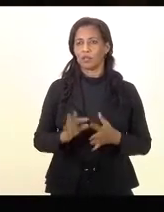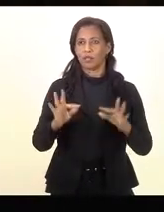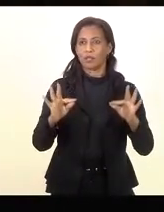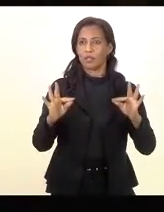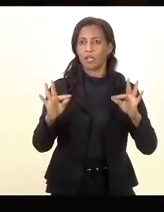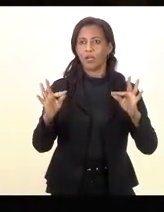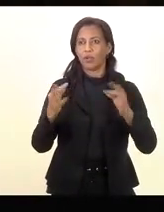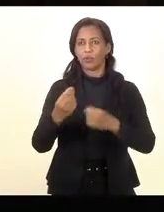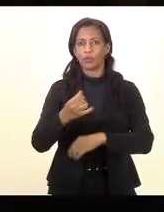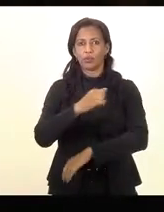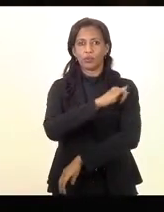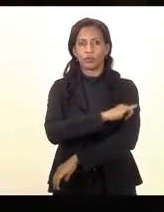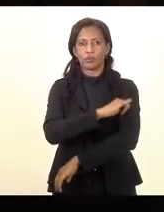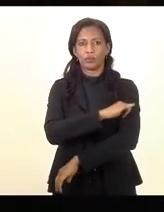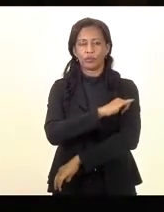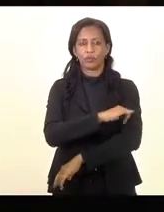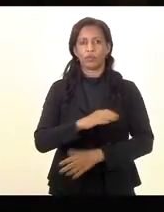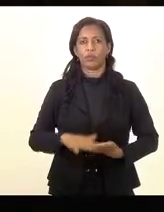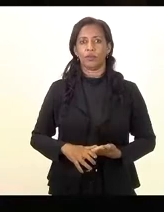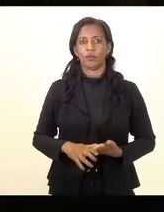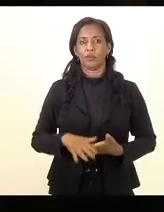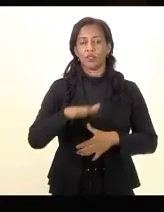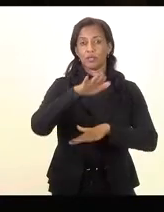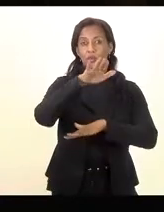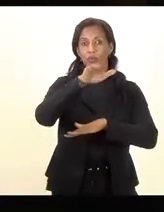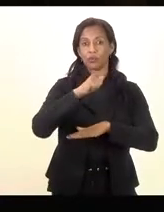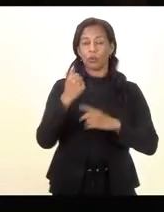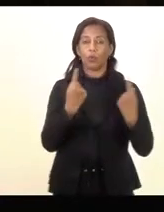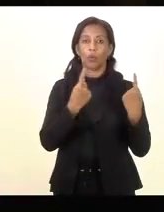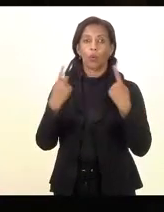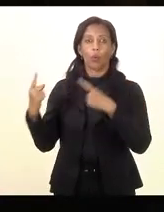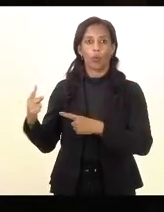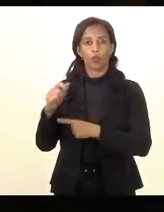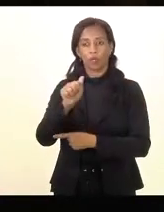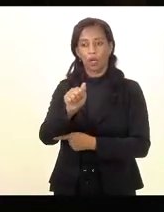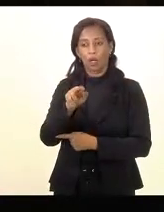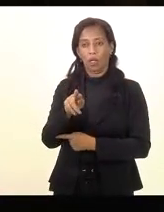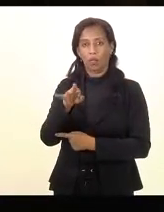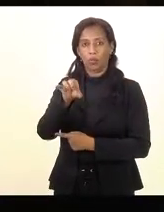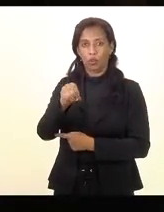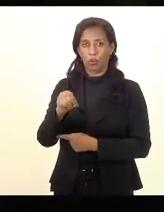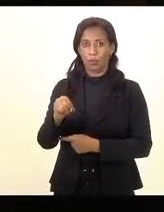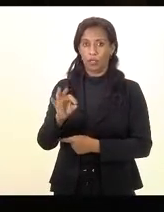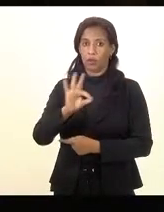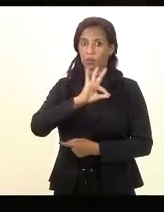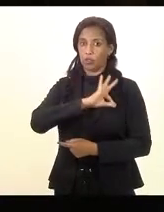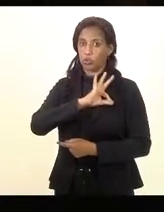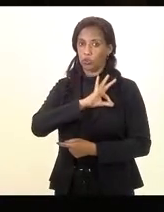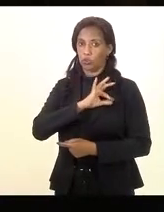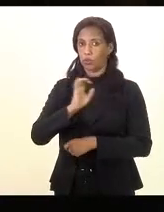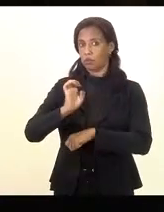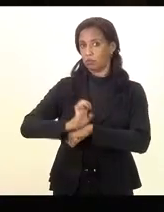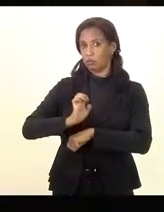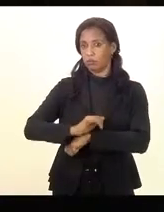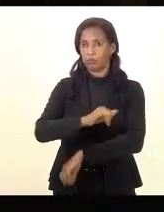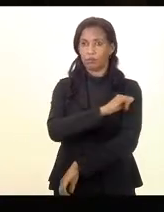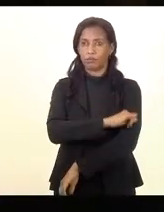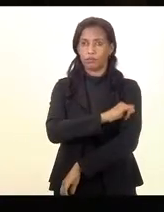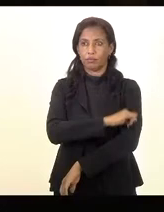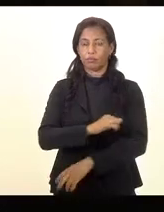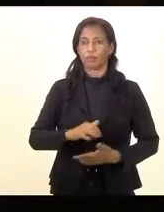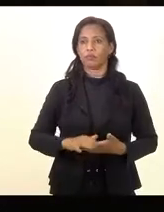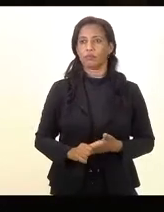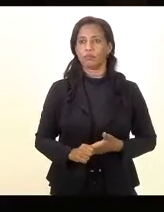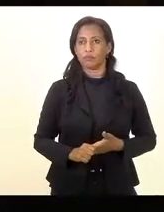humanos fazendo um chamado contra a autonomia das polícias no estado do Rio de Janeiro já que a gente